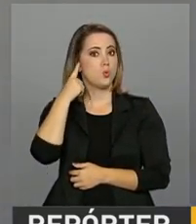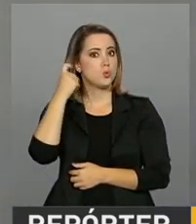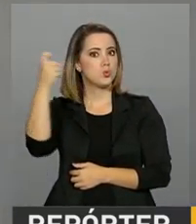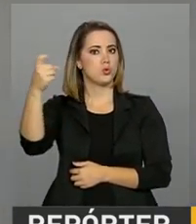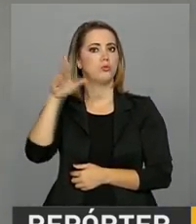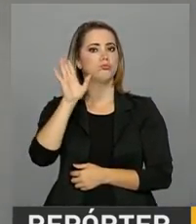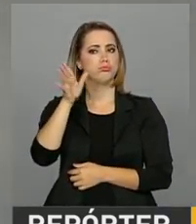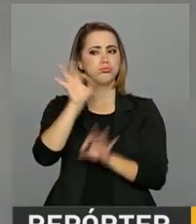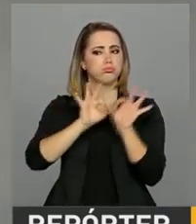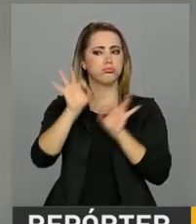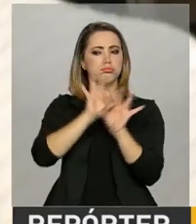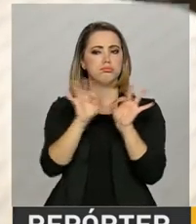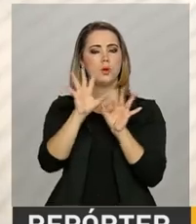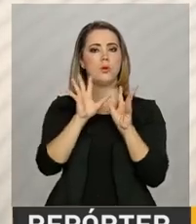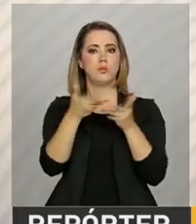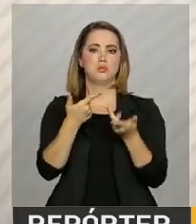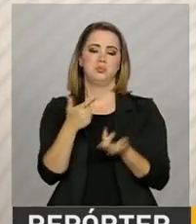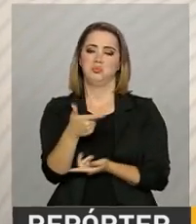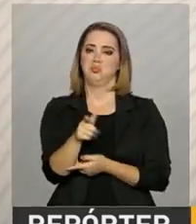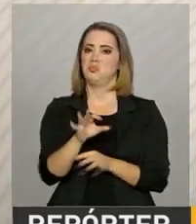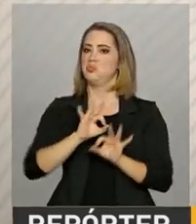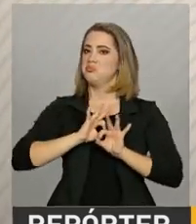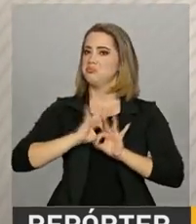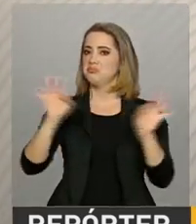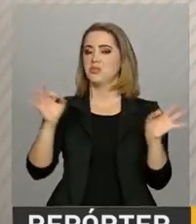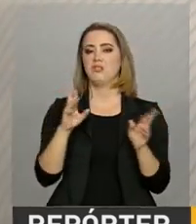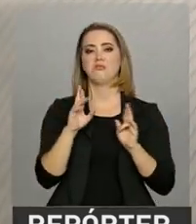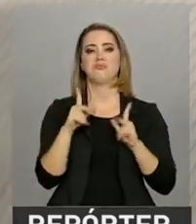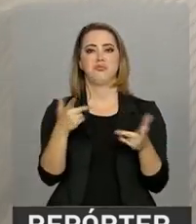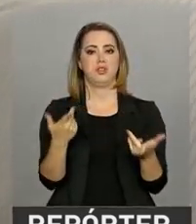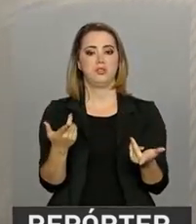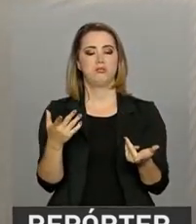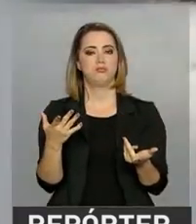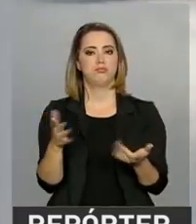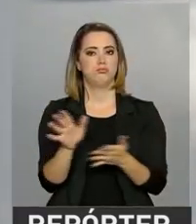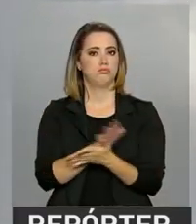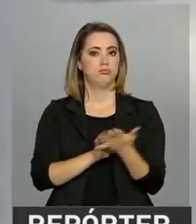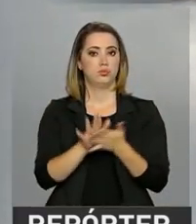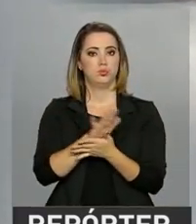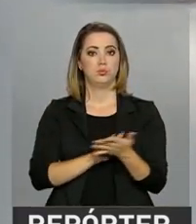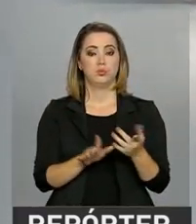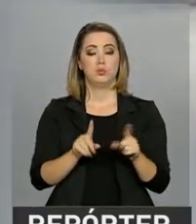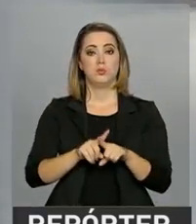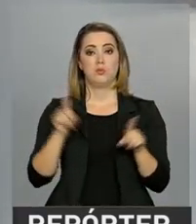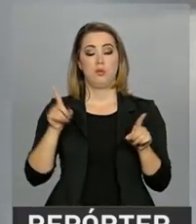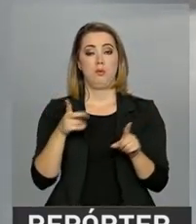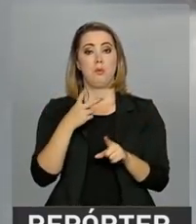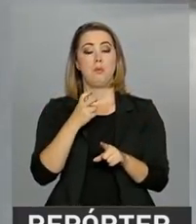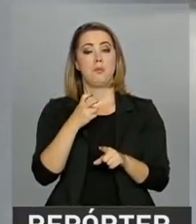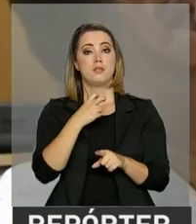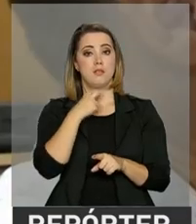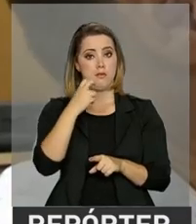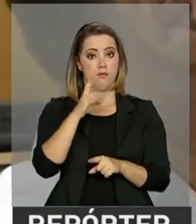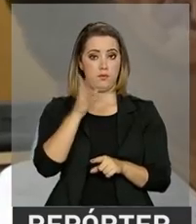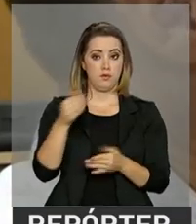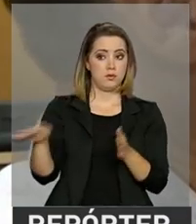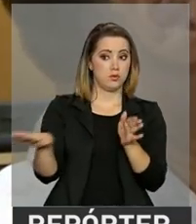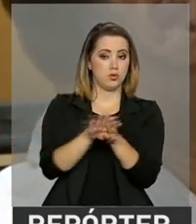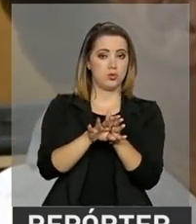primeira análise os dados não apontam qualquer anormalidade nos sistemas da aeronave o gravador chegou no último